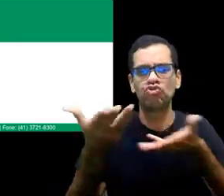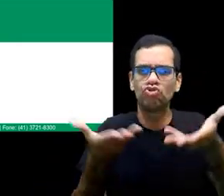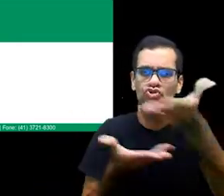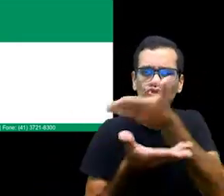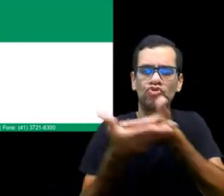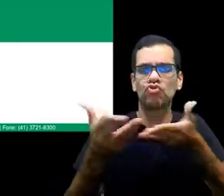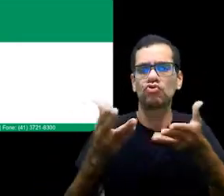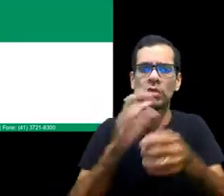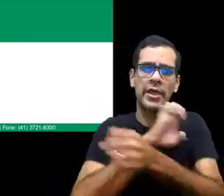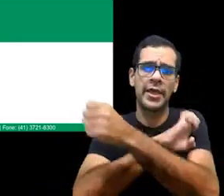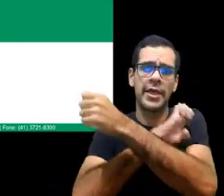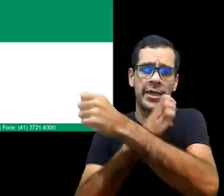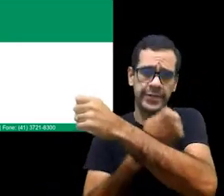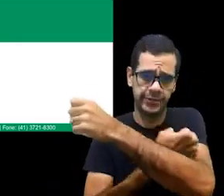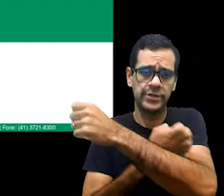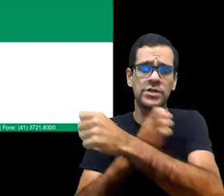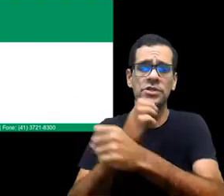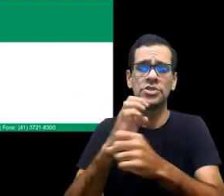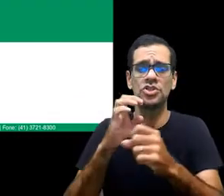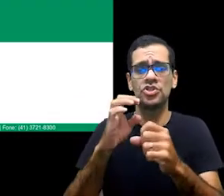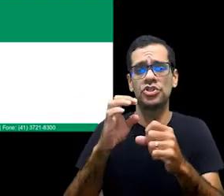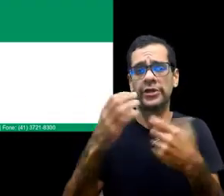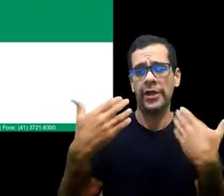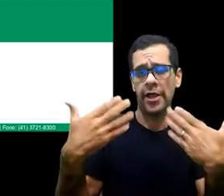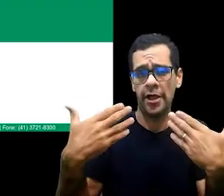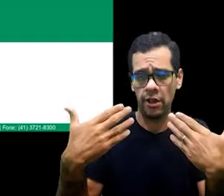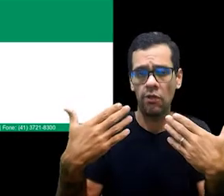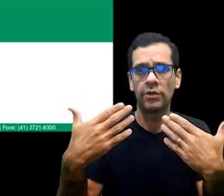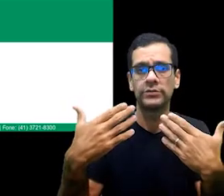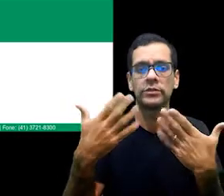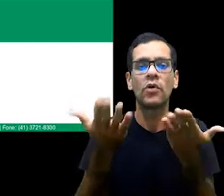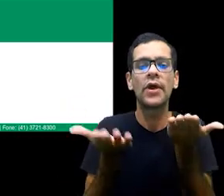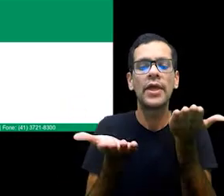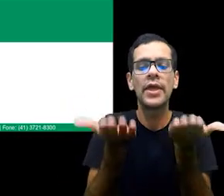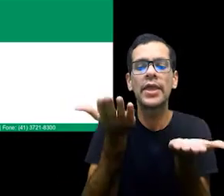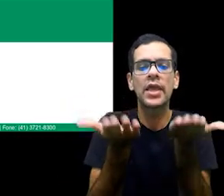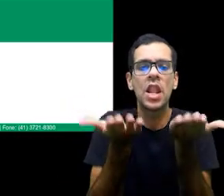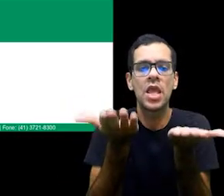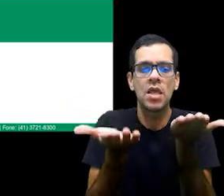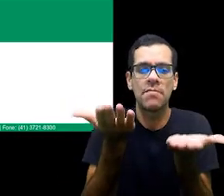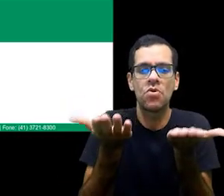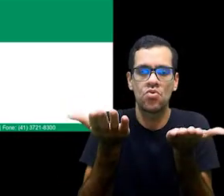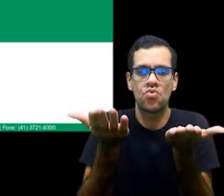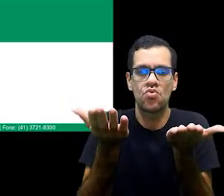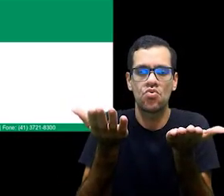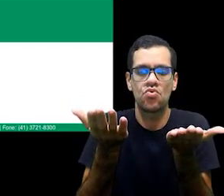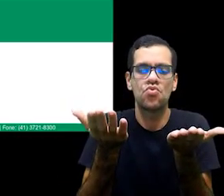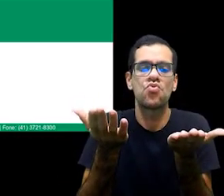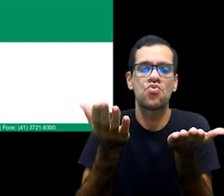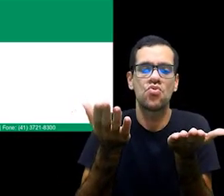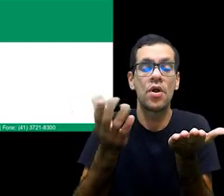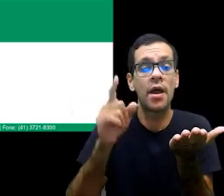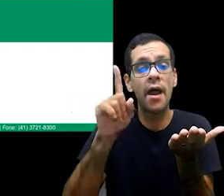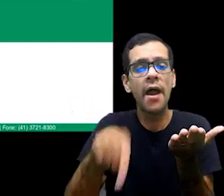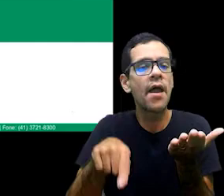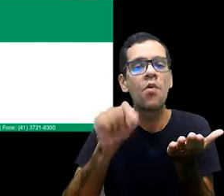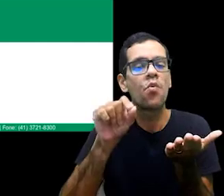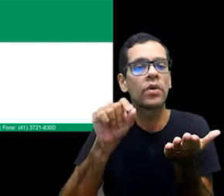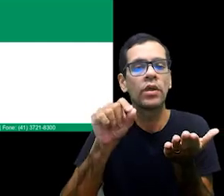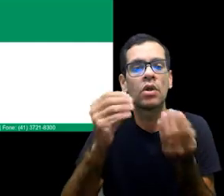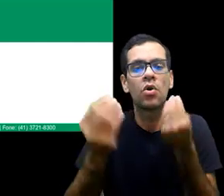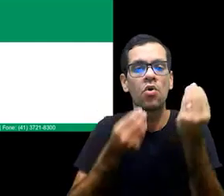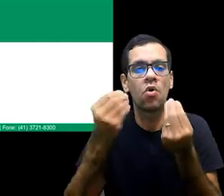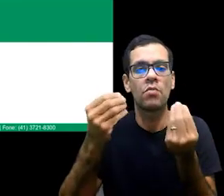si. O equilíbrio térmico necessariamente não é essa troca de energia. O equilíbrio térmico é o